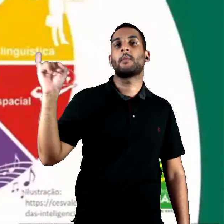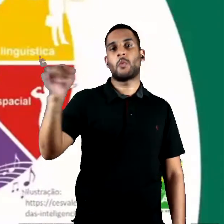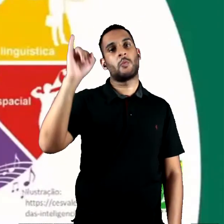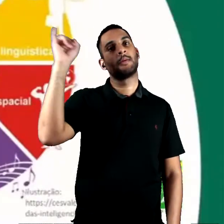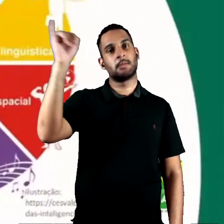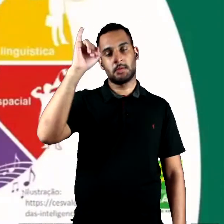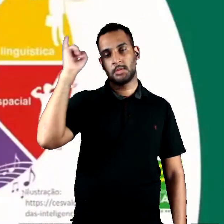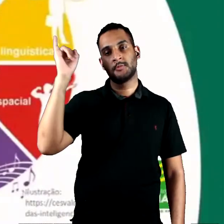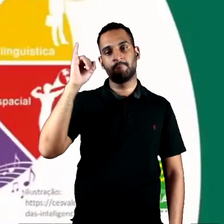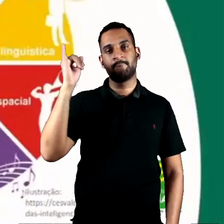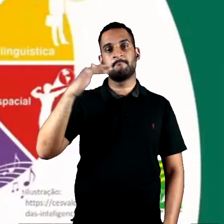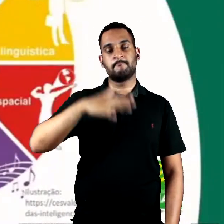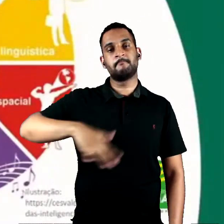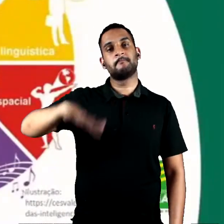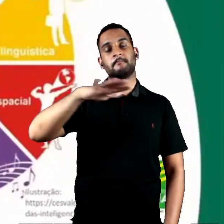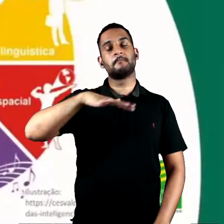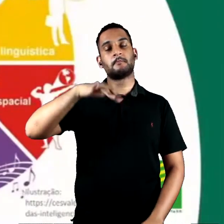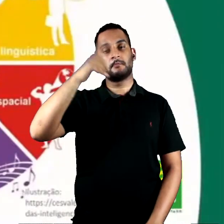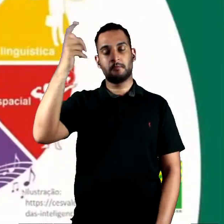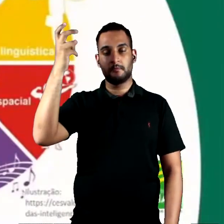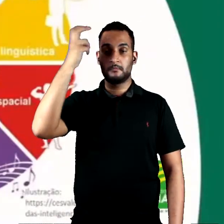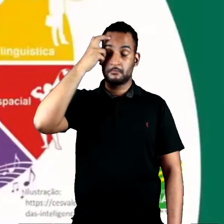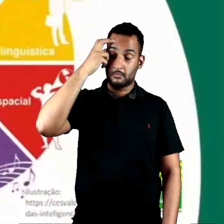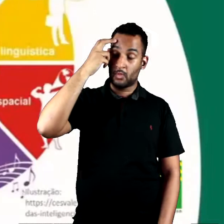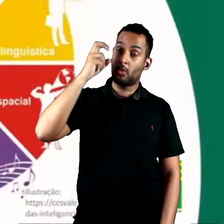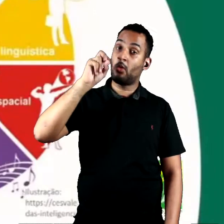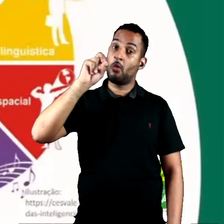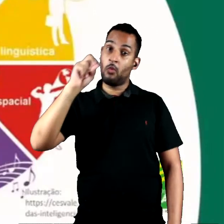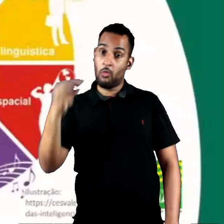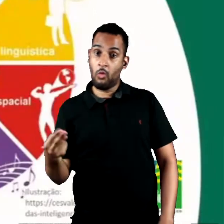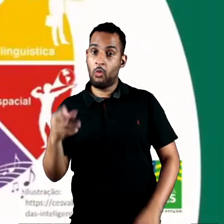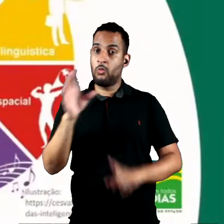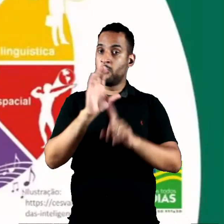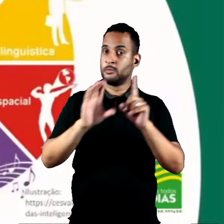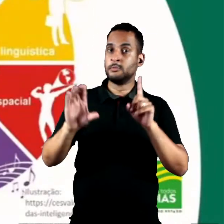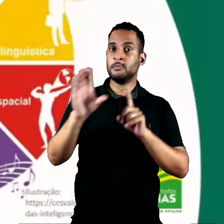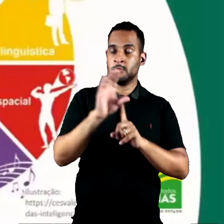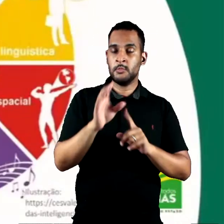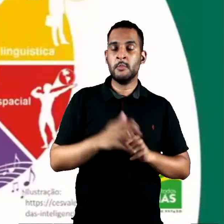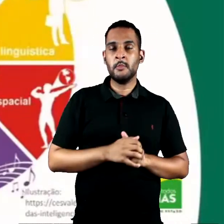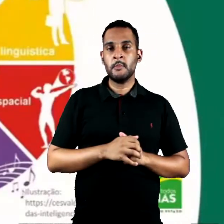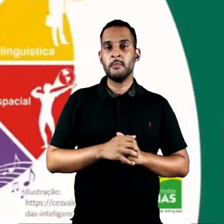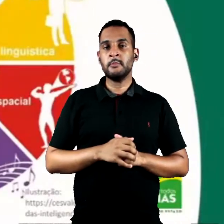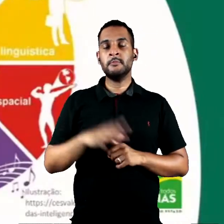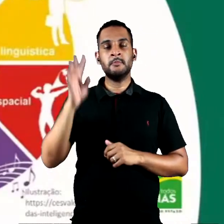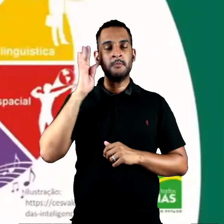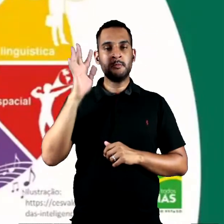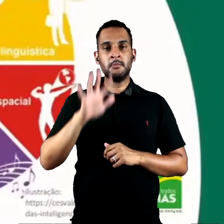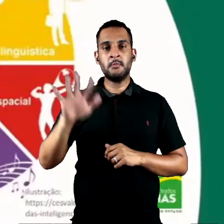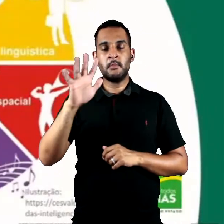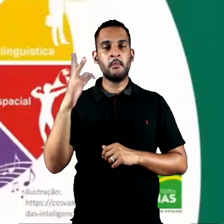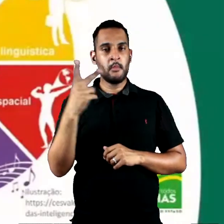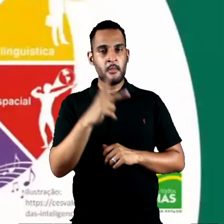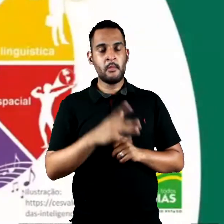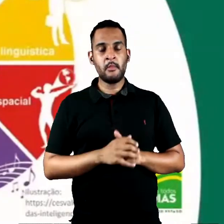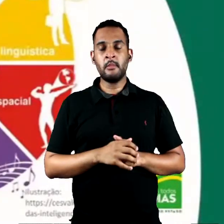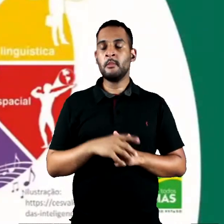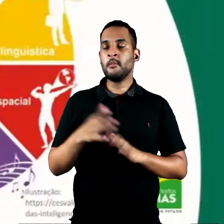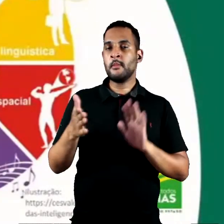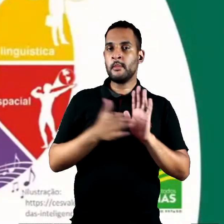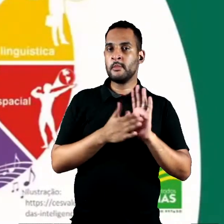num determinado ambiente cultural ou comunidade. Em sua teoria, Gardner